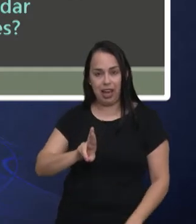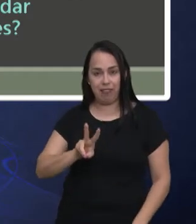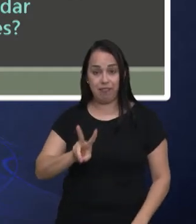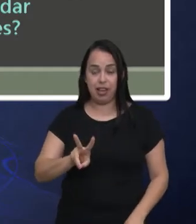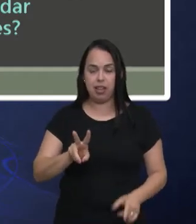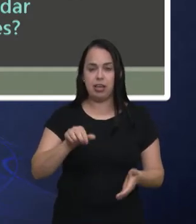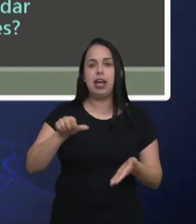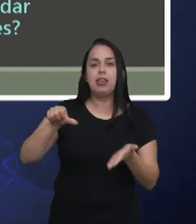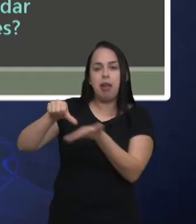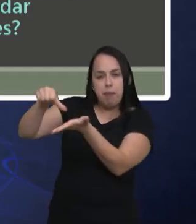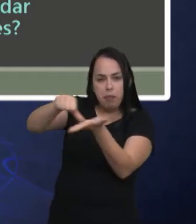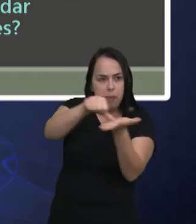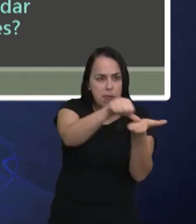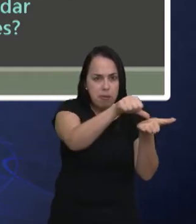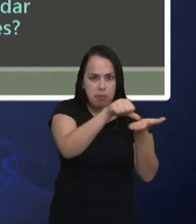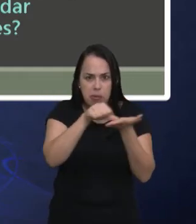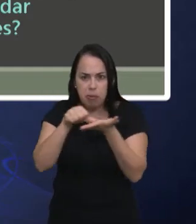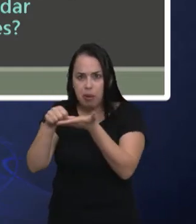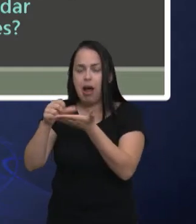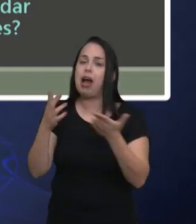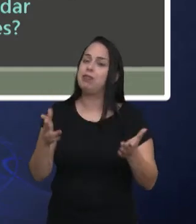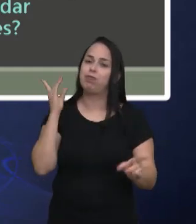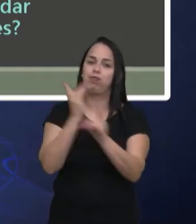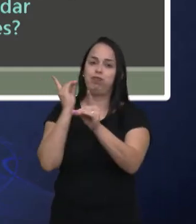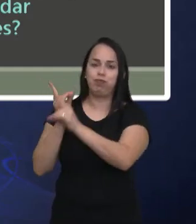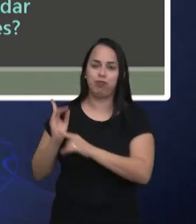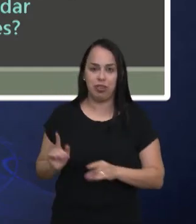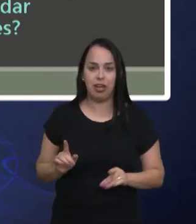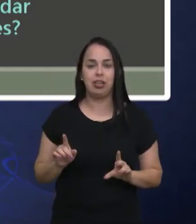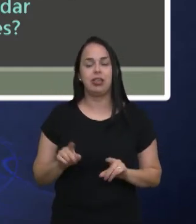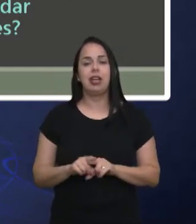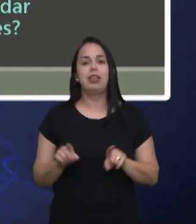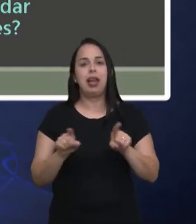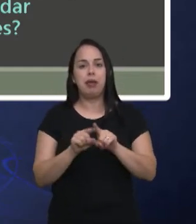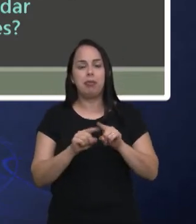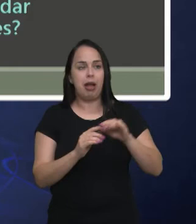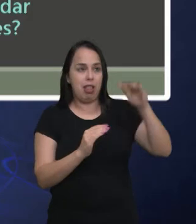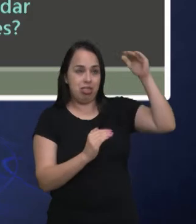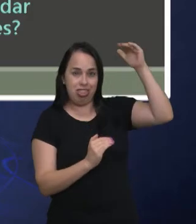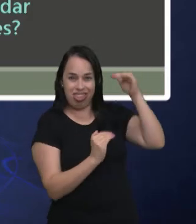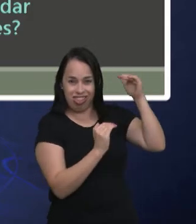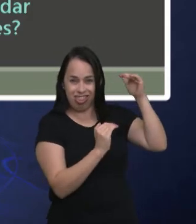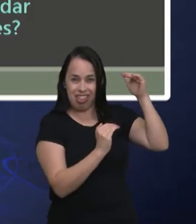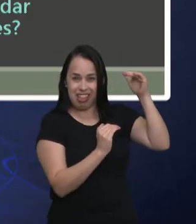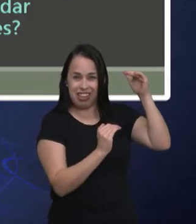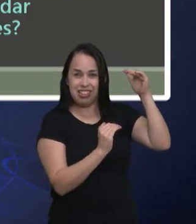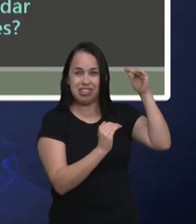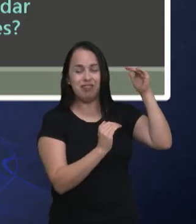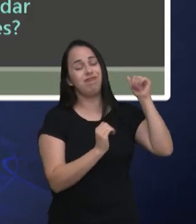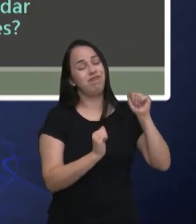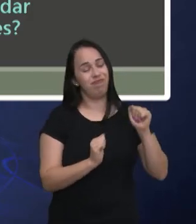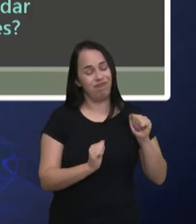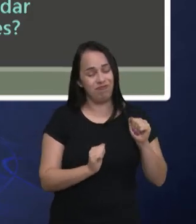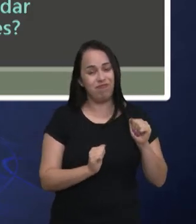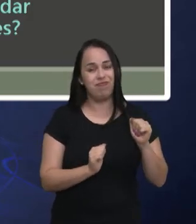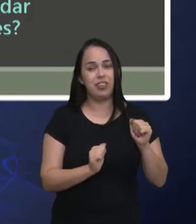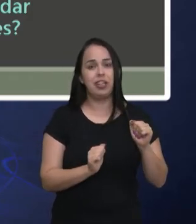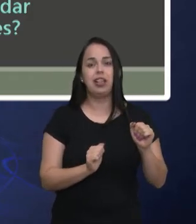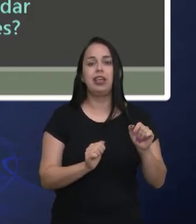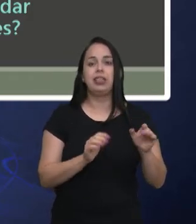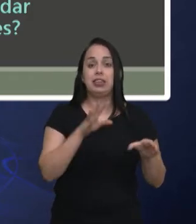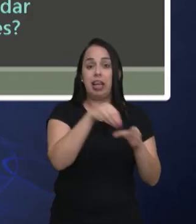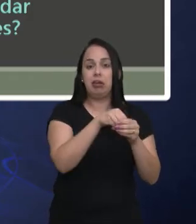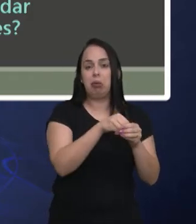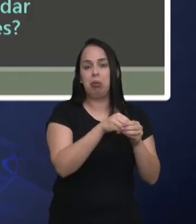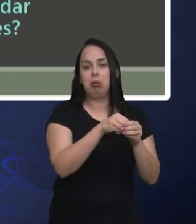ver para onde estão as obras. Então, aqui, a diminuição de 10 centímetros no pé direito dos